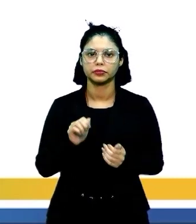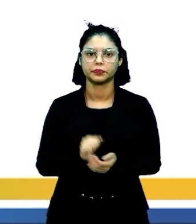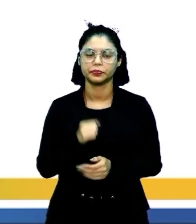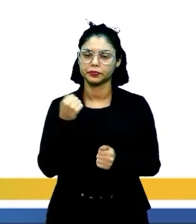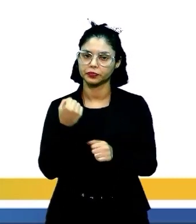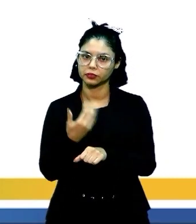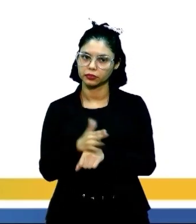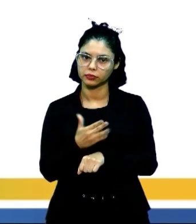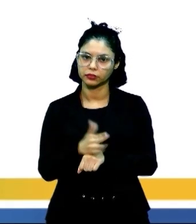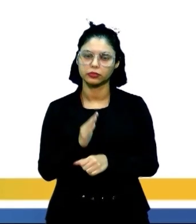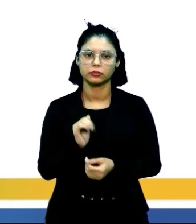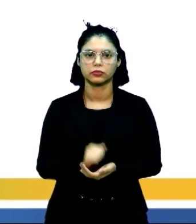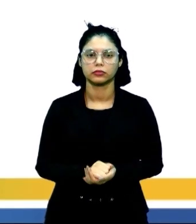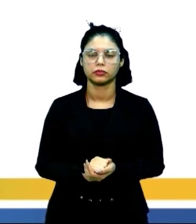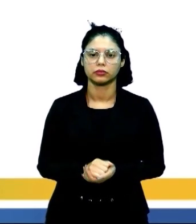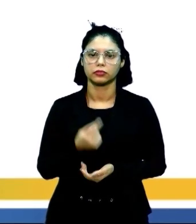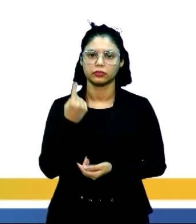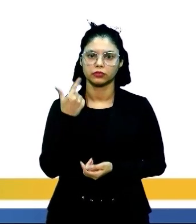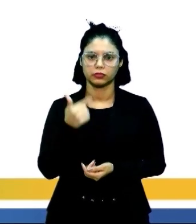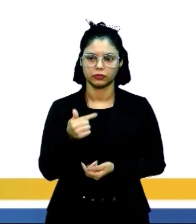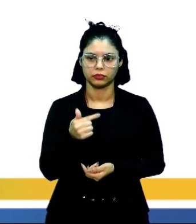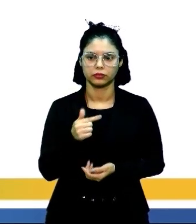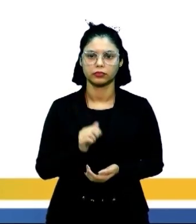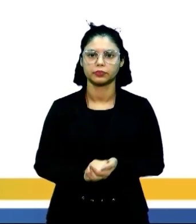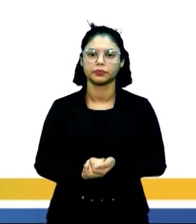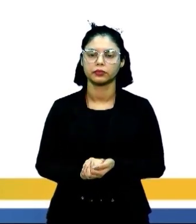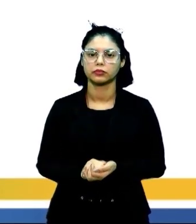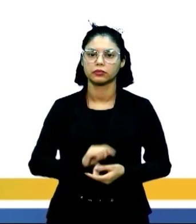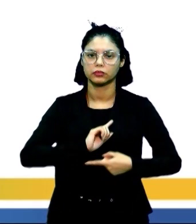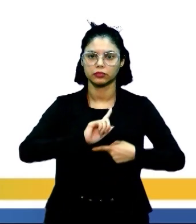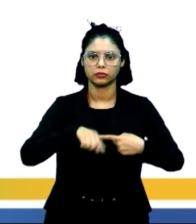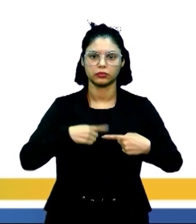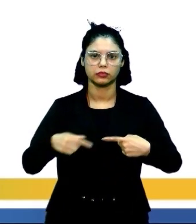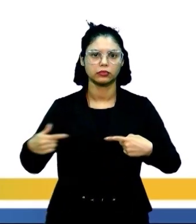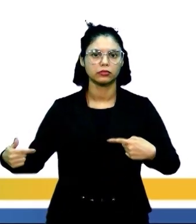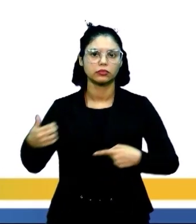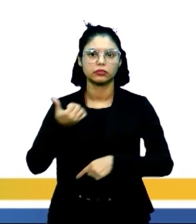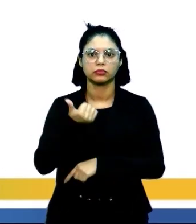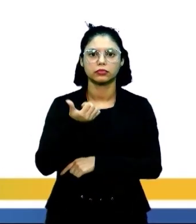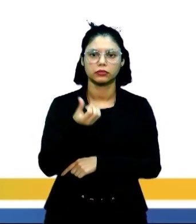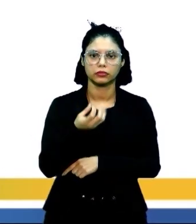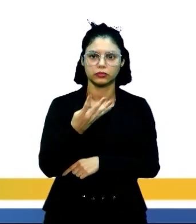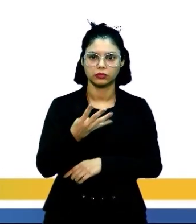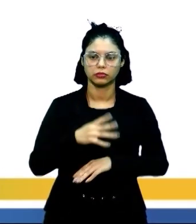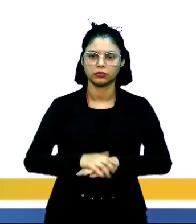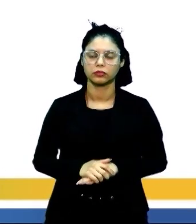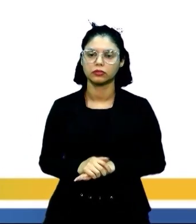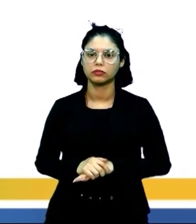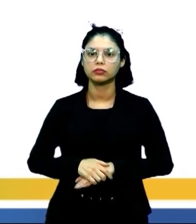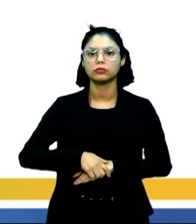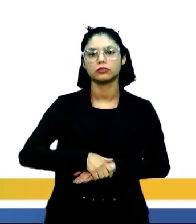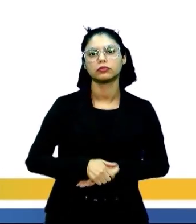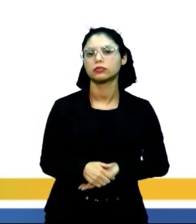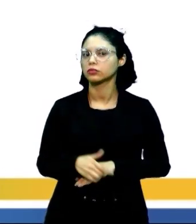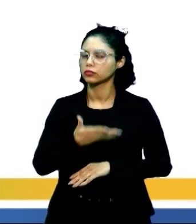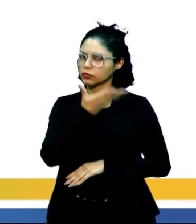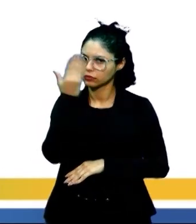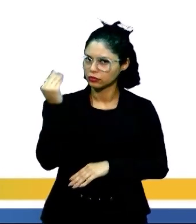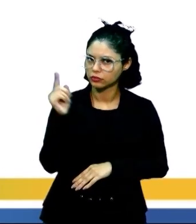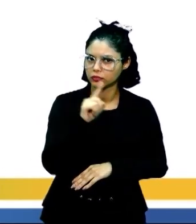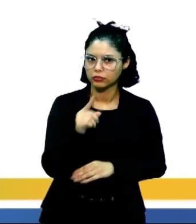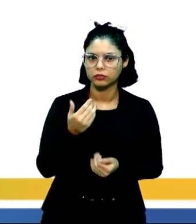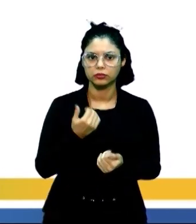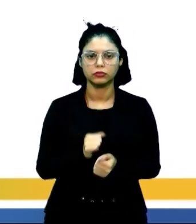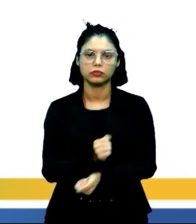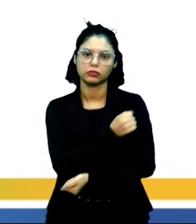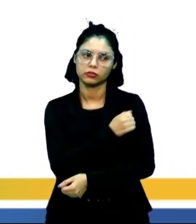nosso exercitando. Questão número 7, página 164. Não deixe,